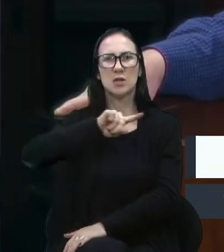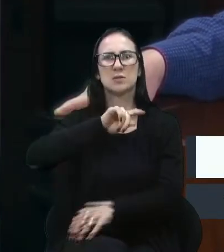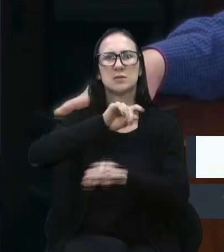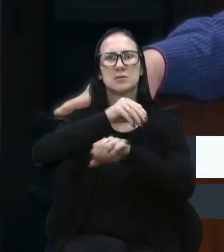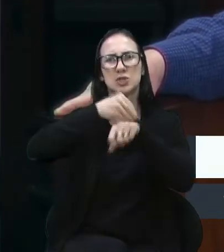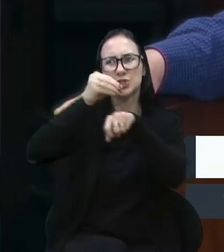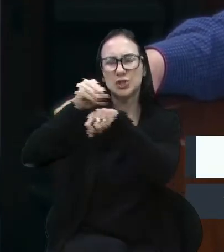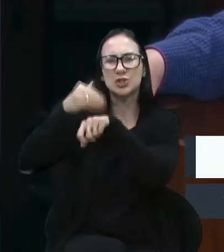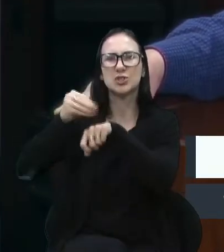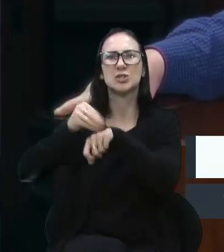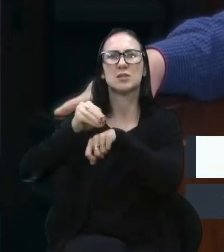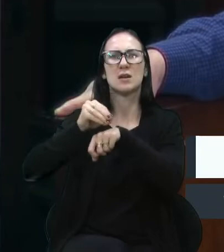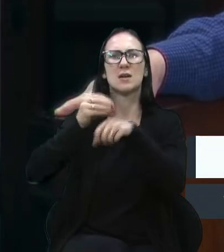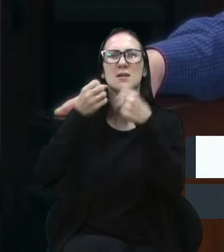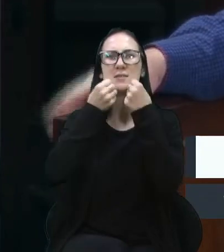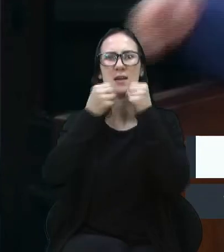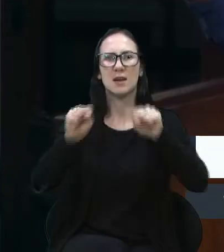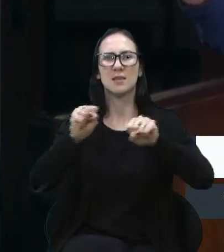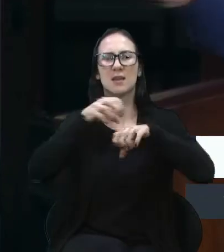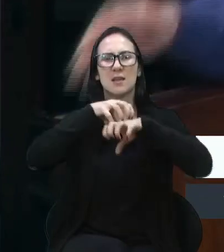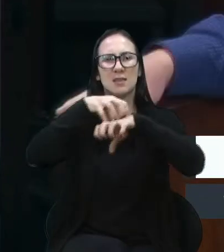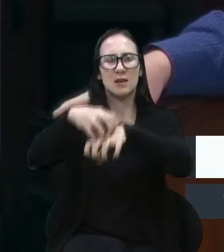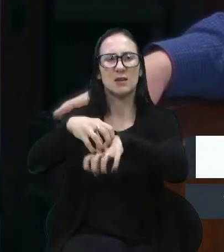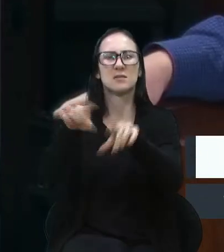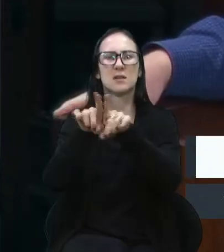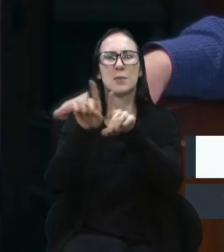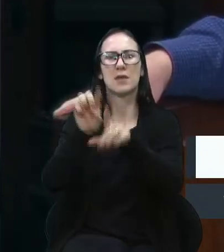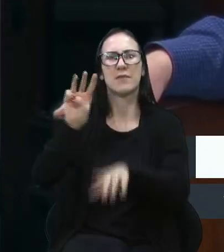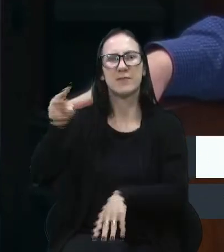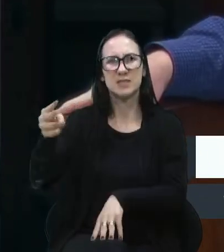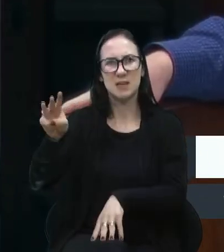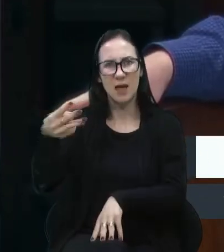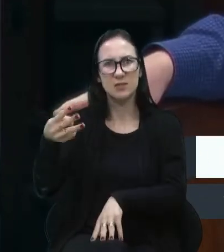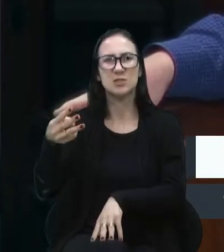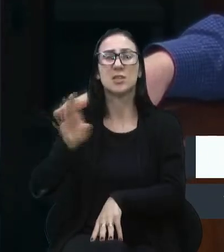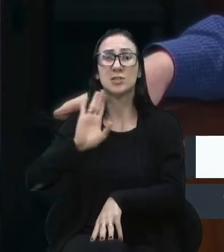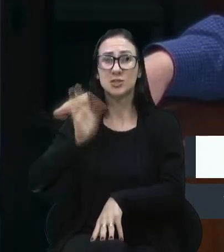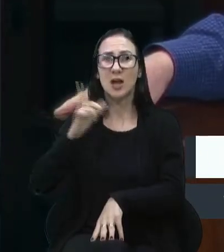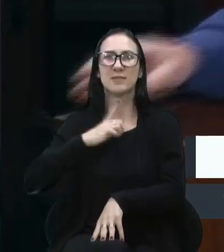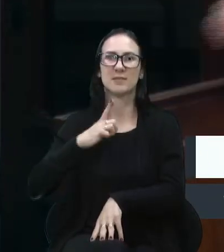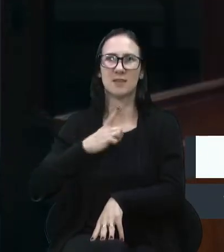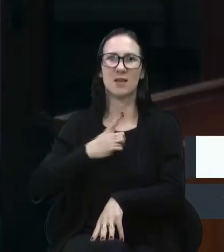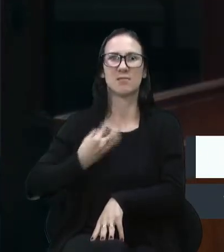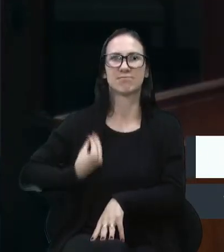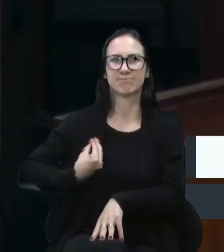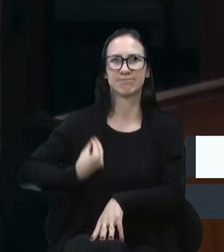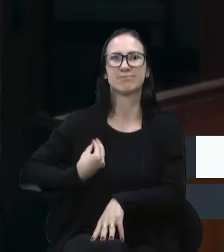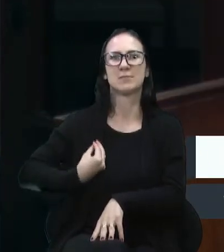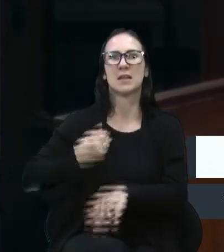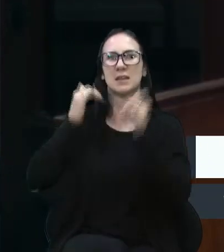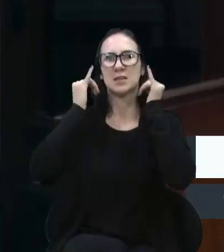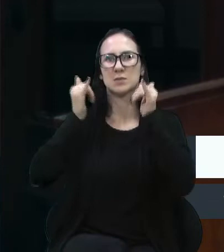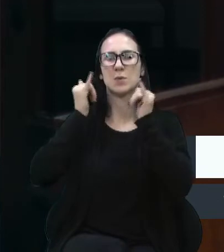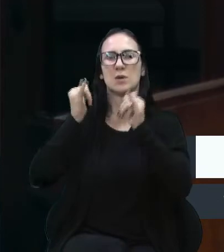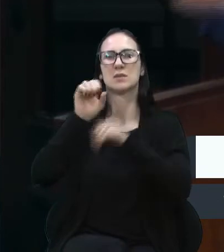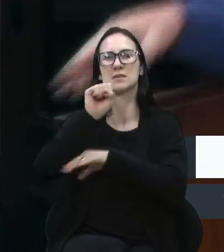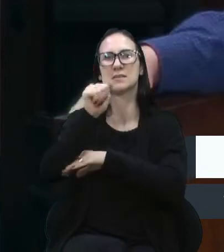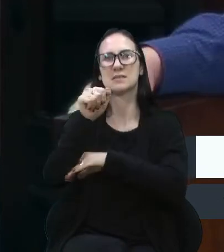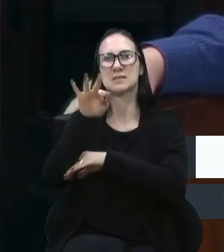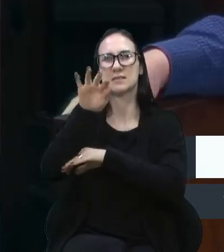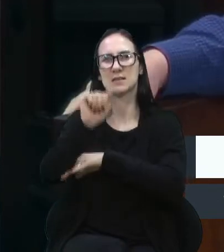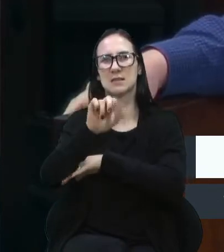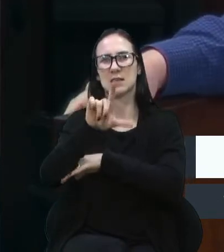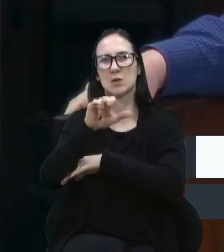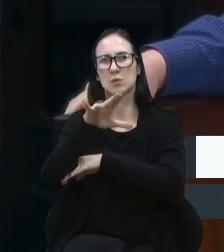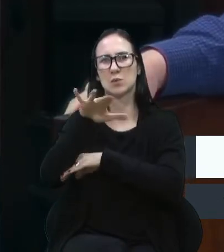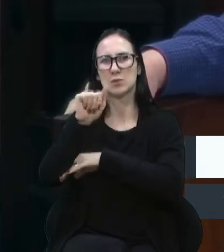Trânsito, com a Visate, e então já é uma realidade esse transporte que sai de Santa Lúcia do Piaí num horário viável para que os